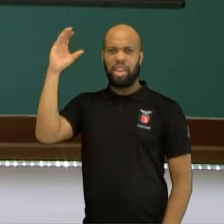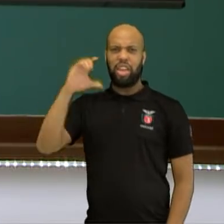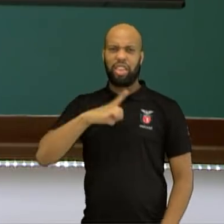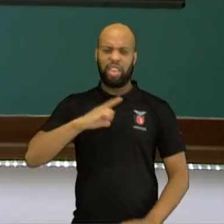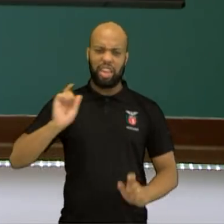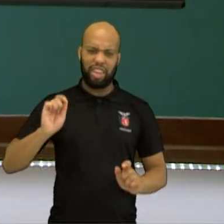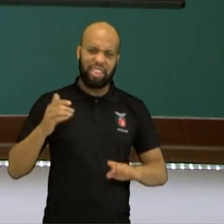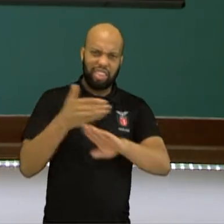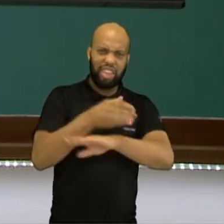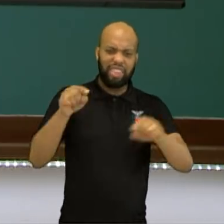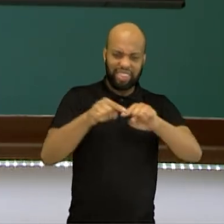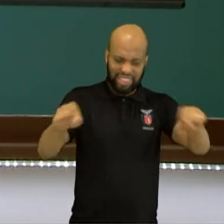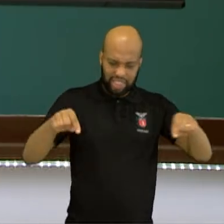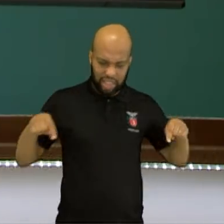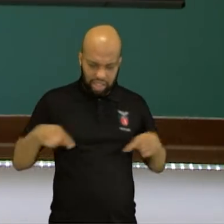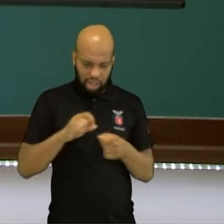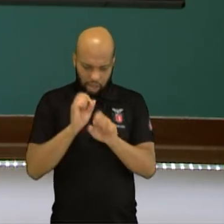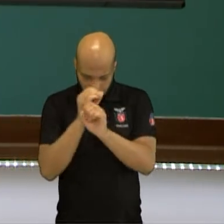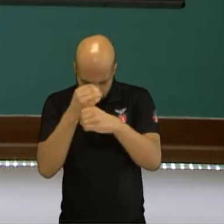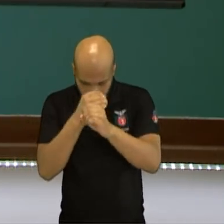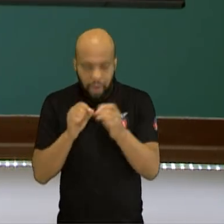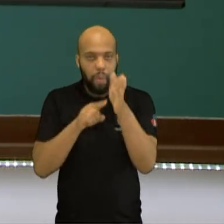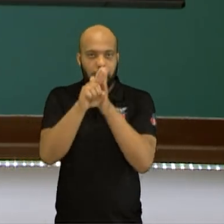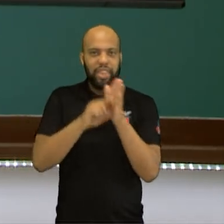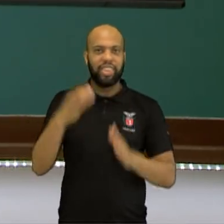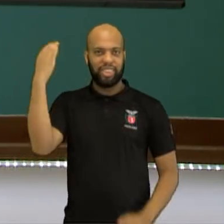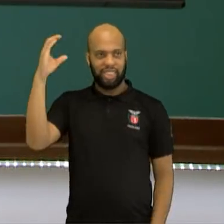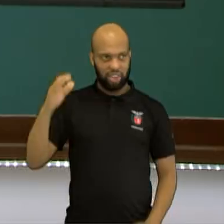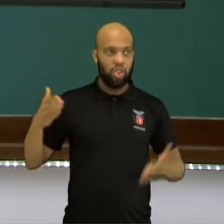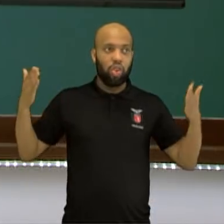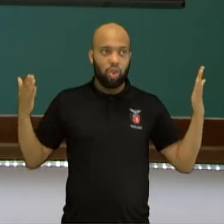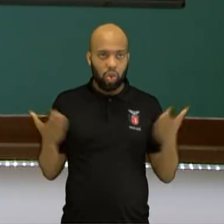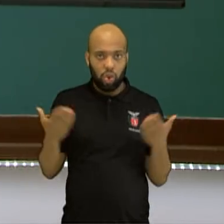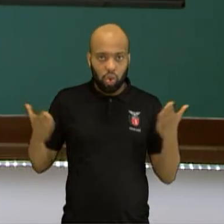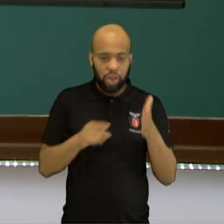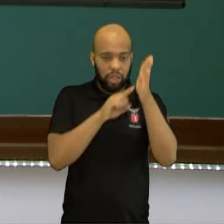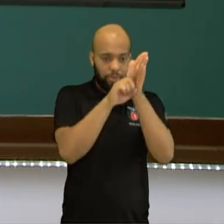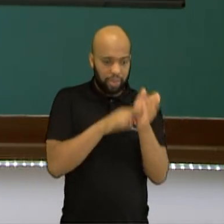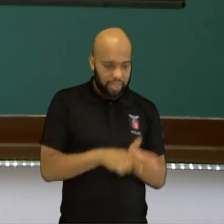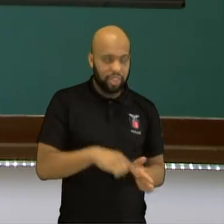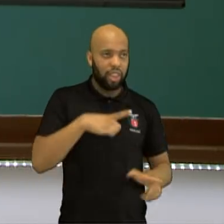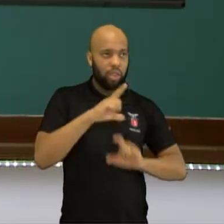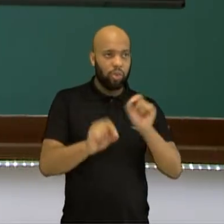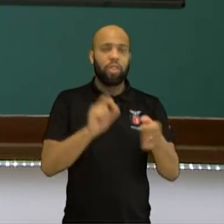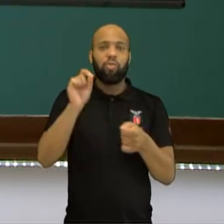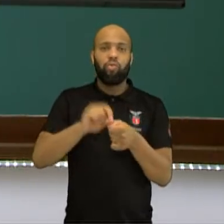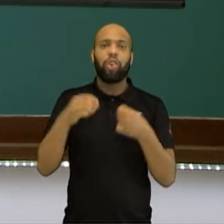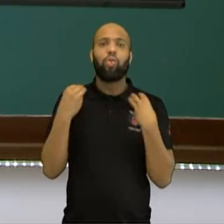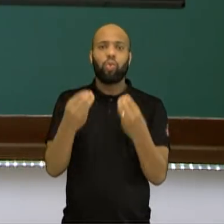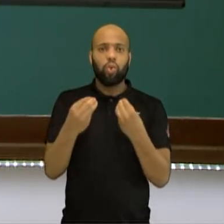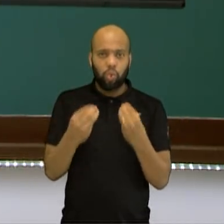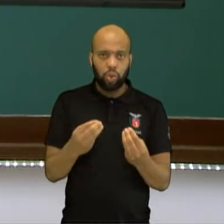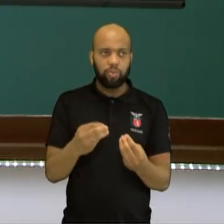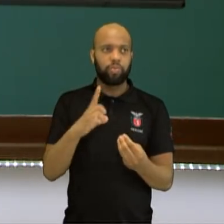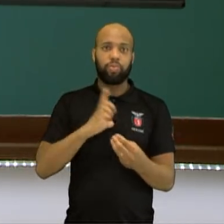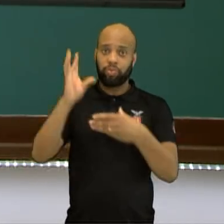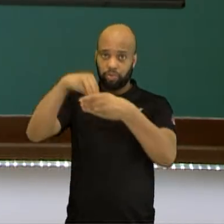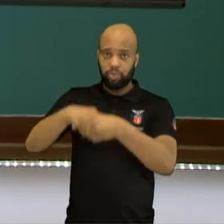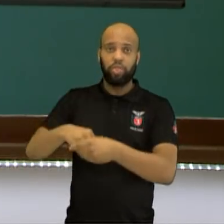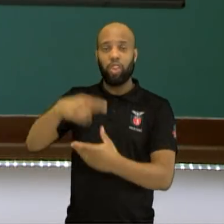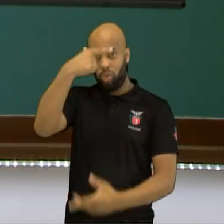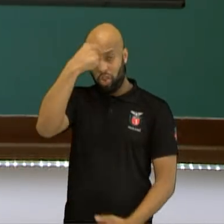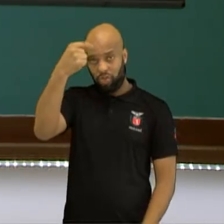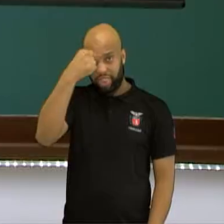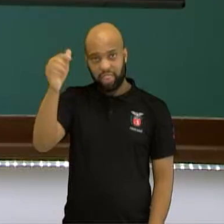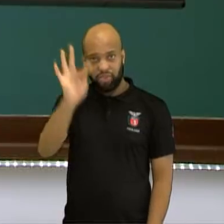um laboratório, realizando pesquisas científicas, hoje as pesquisas são realizadas dentro de